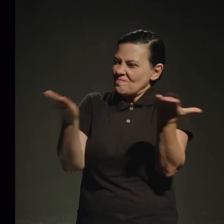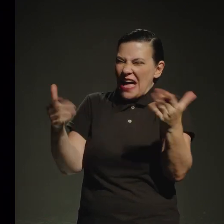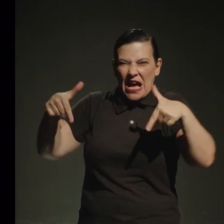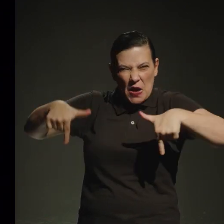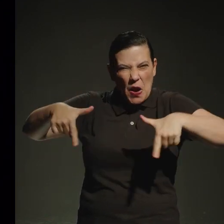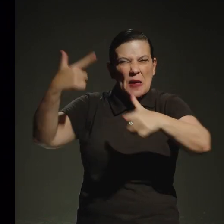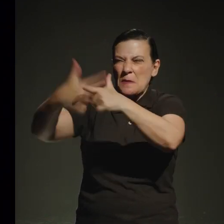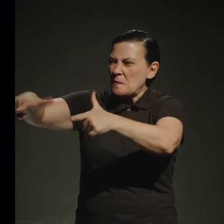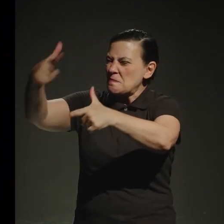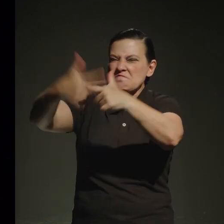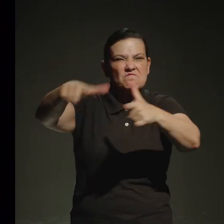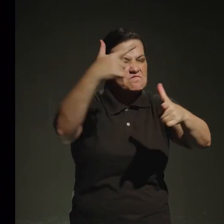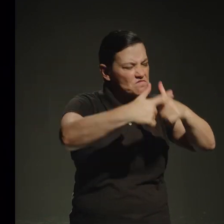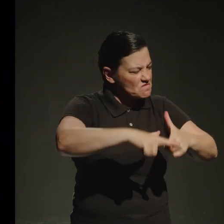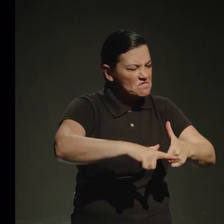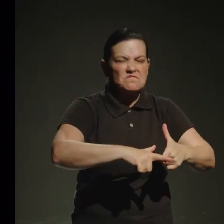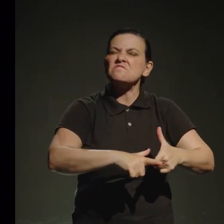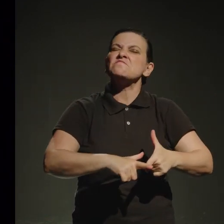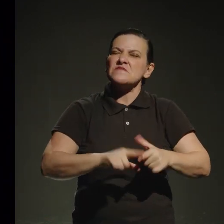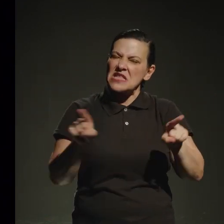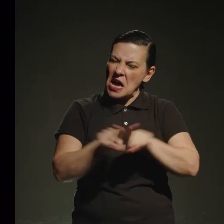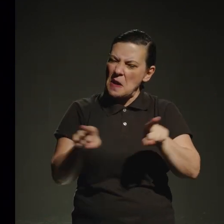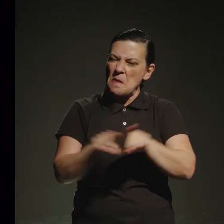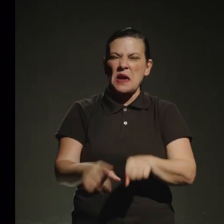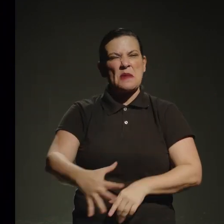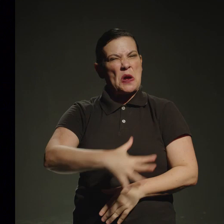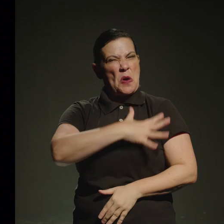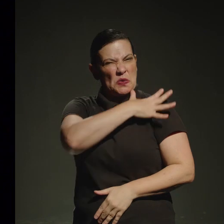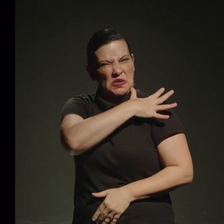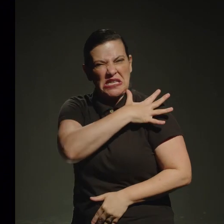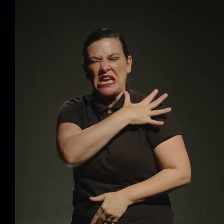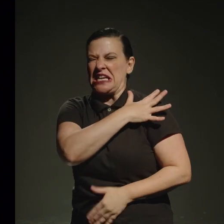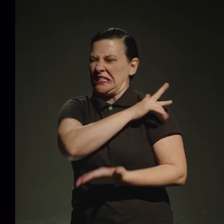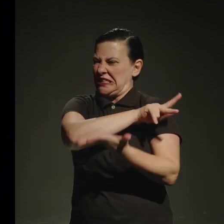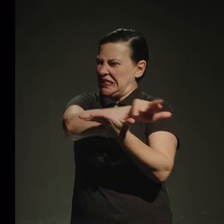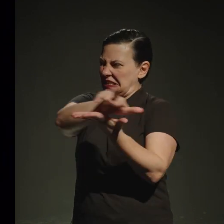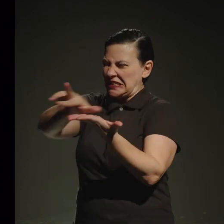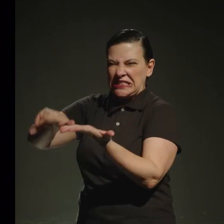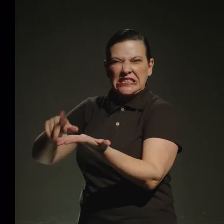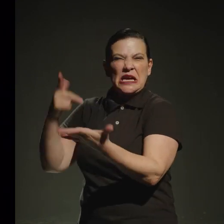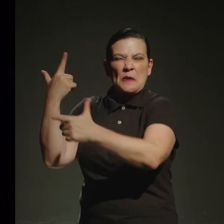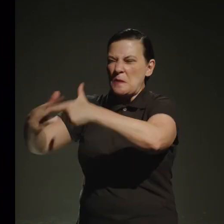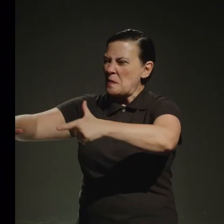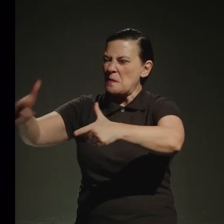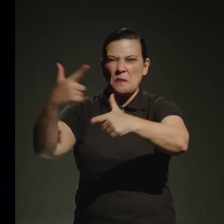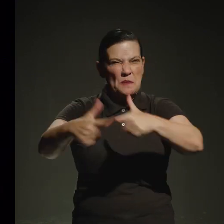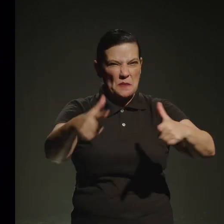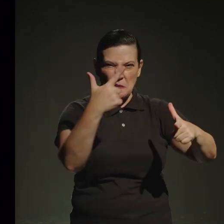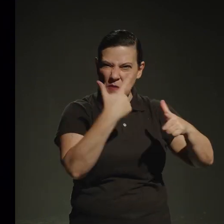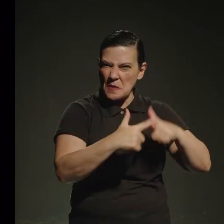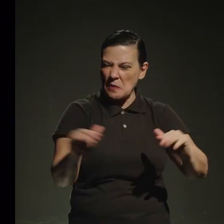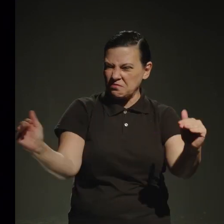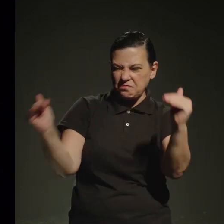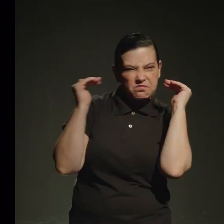cavaleiro andante deve ser preservada a qualquer custo. Por isso, além de mim que briosamente resisto a todos os